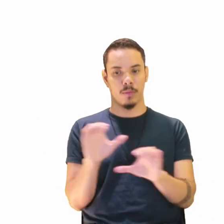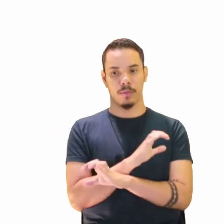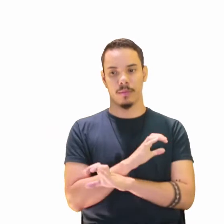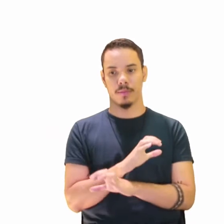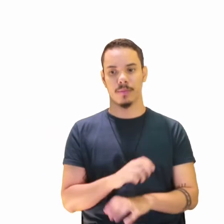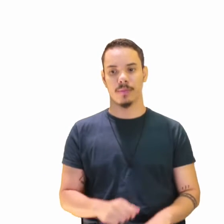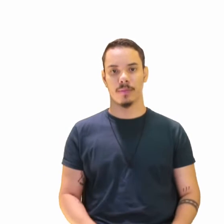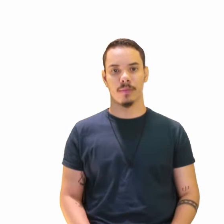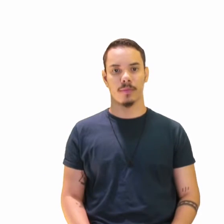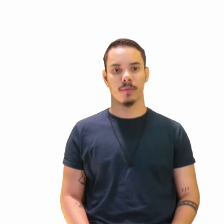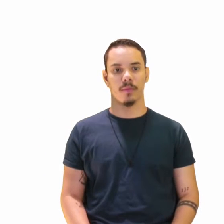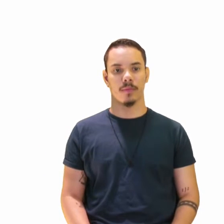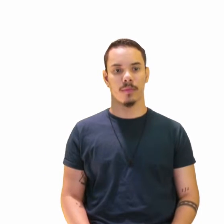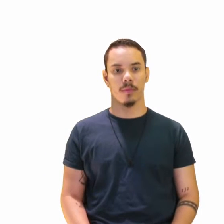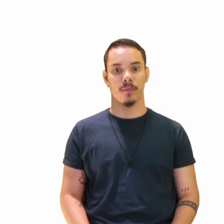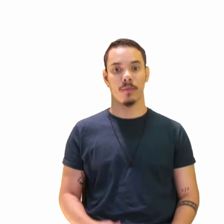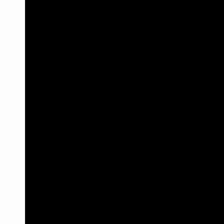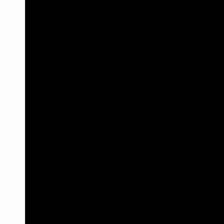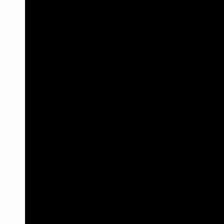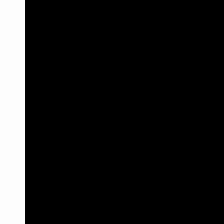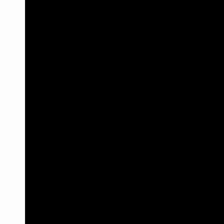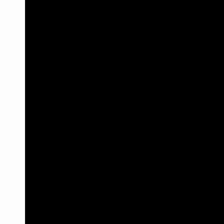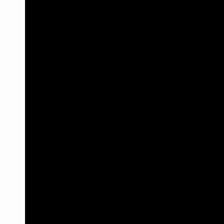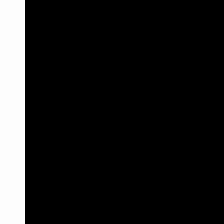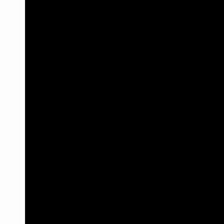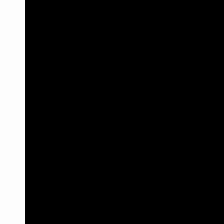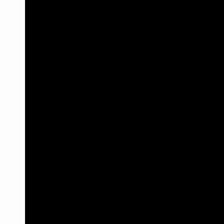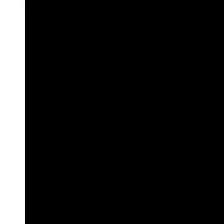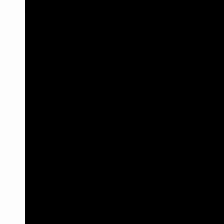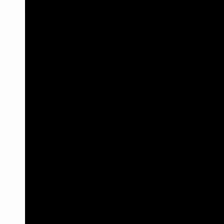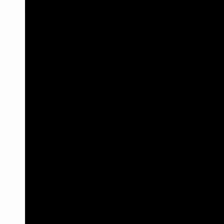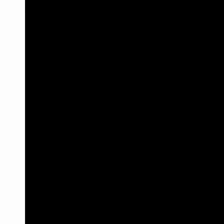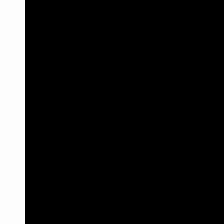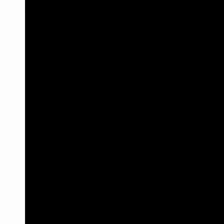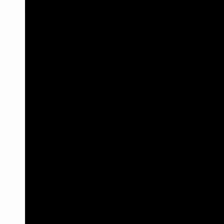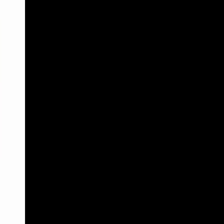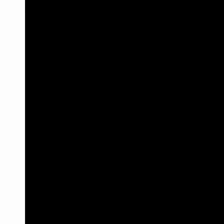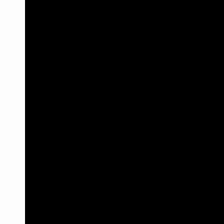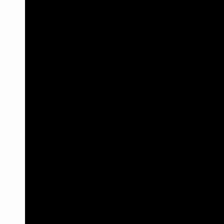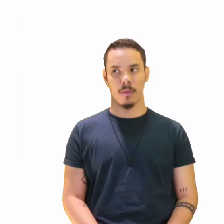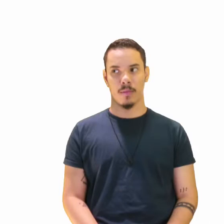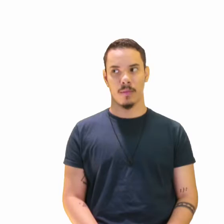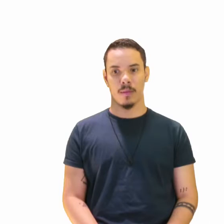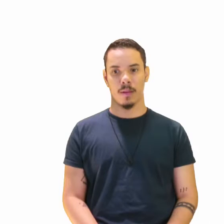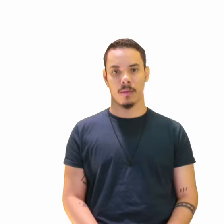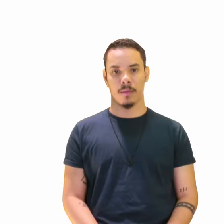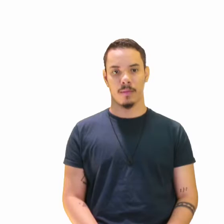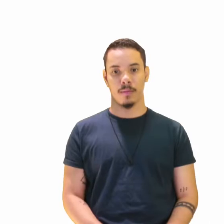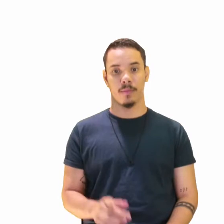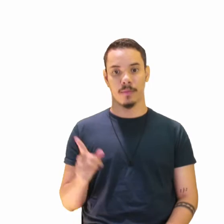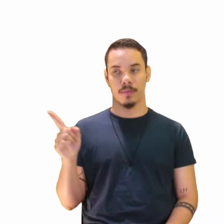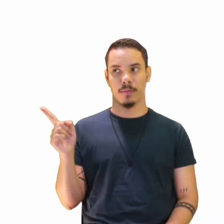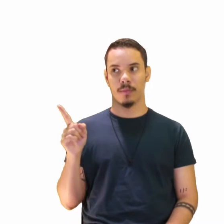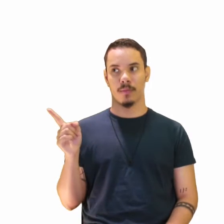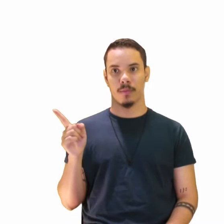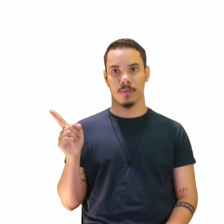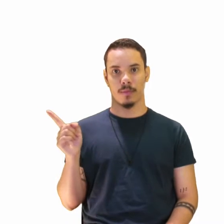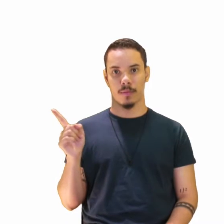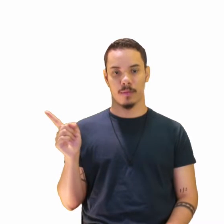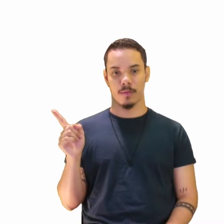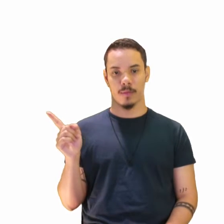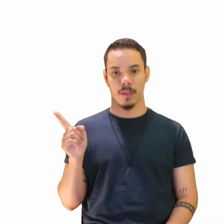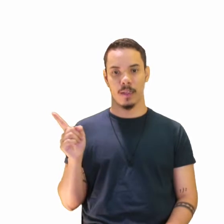Quando hoje acordei, ainda fazia escuro, embora amanhã já estivesse avançado.